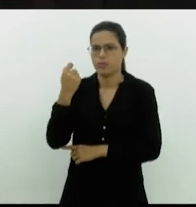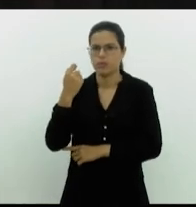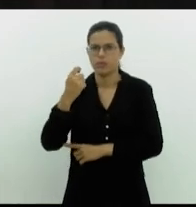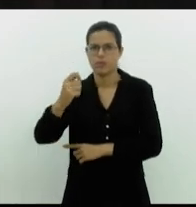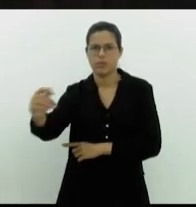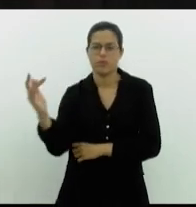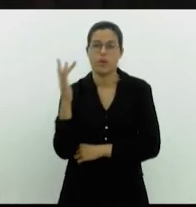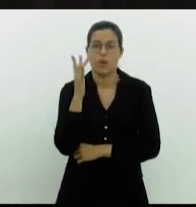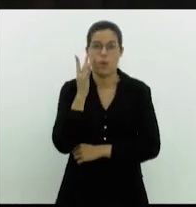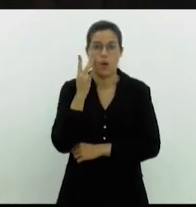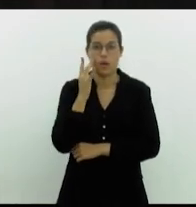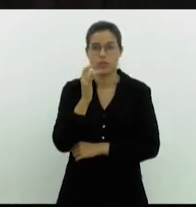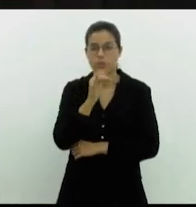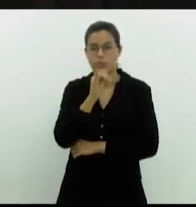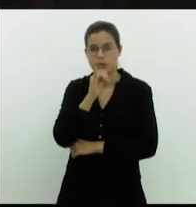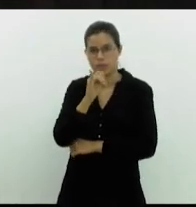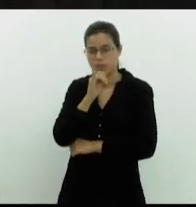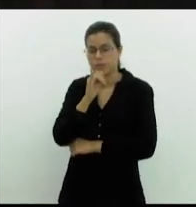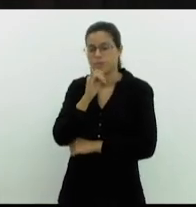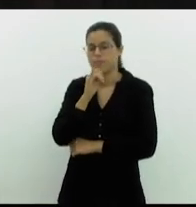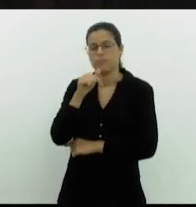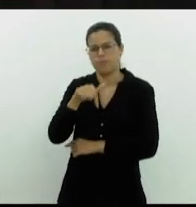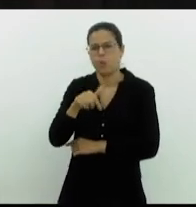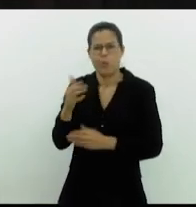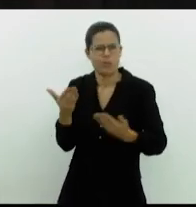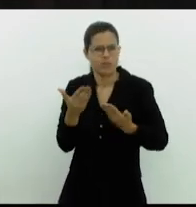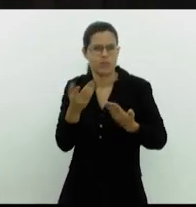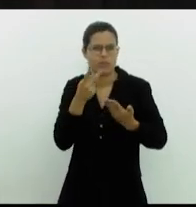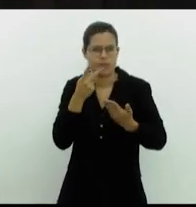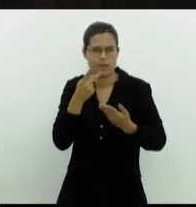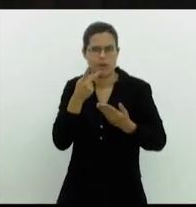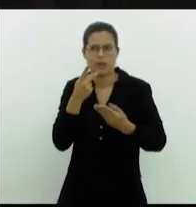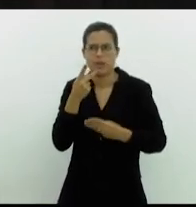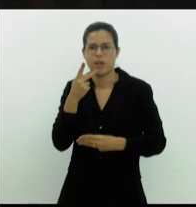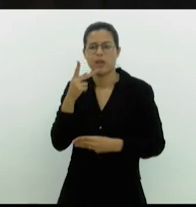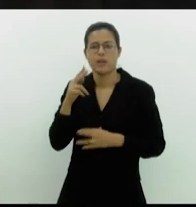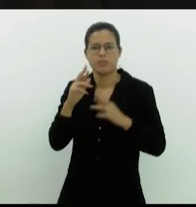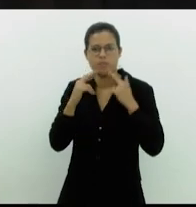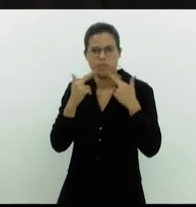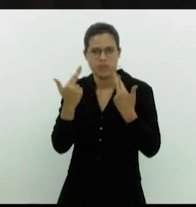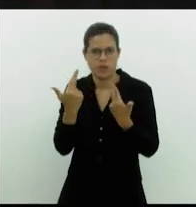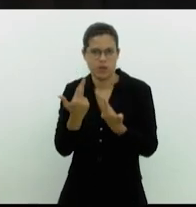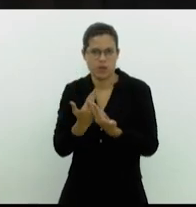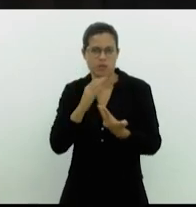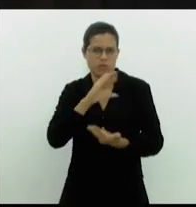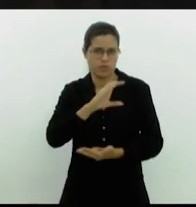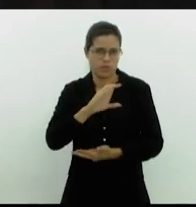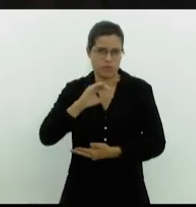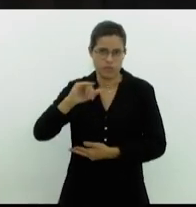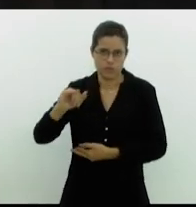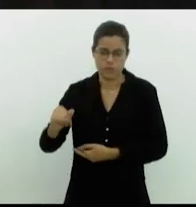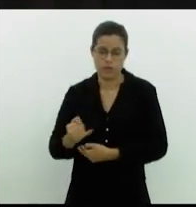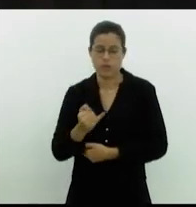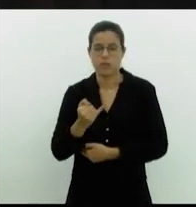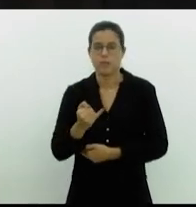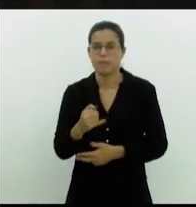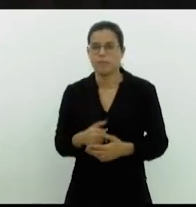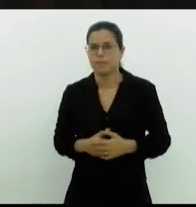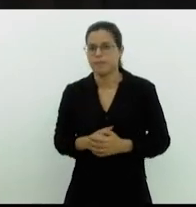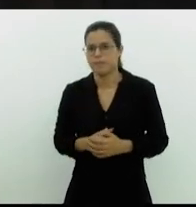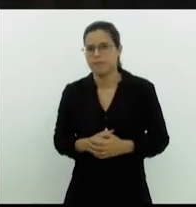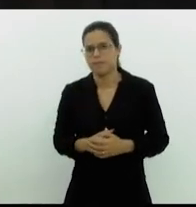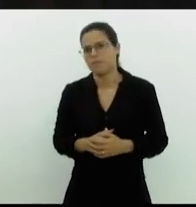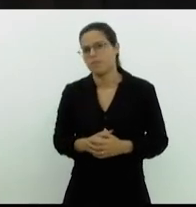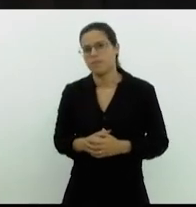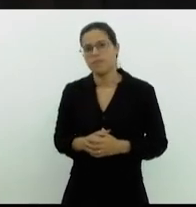exemplo, e levantei esse tema hoje, na nossa reunião da Comissão de Constituição e Justiça,